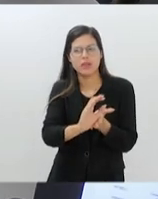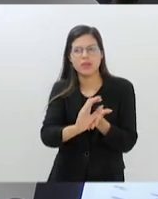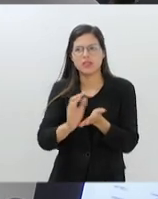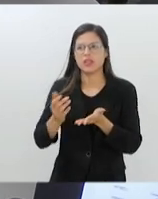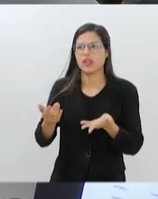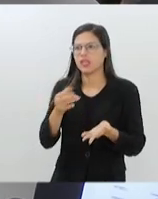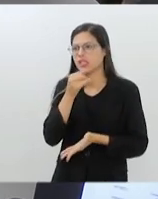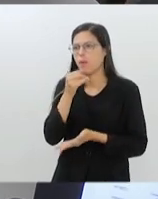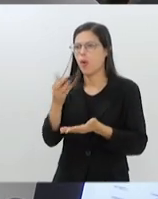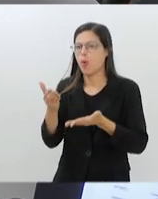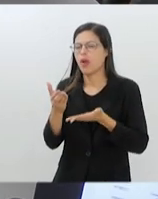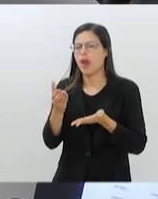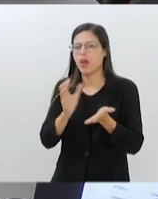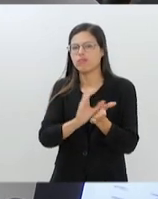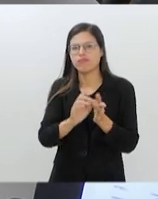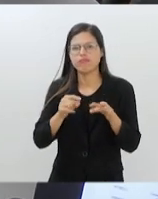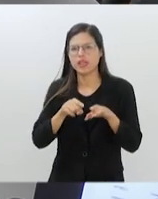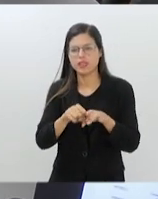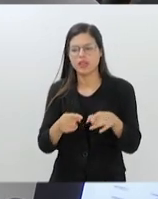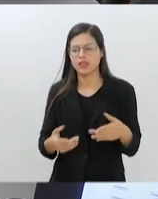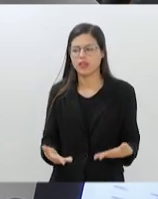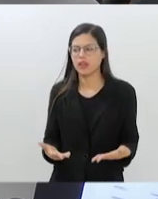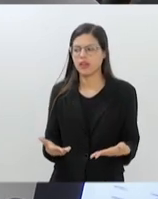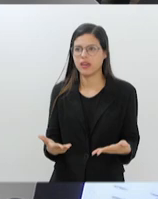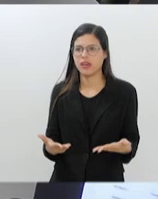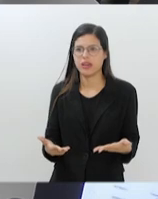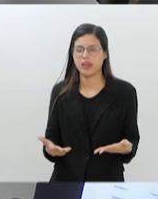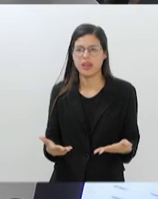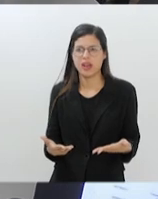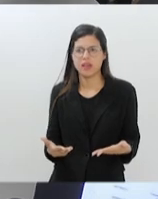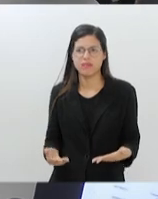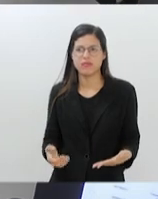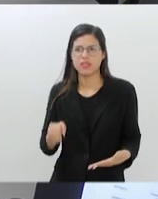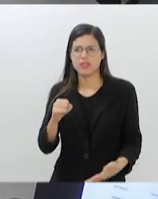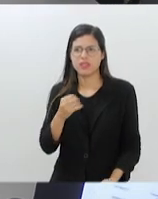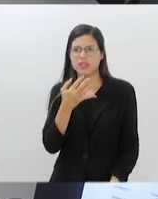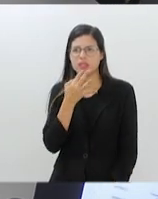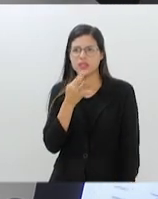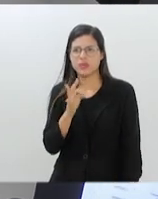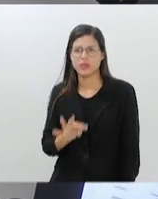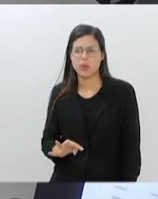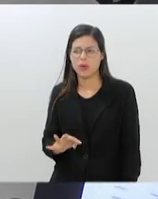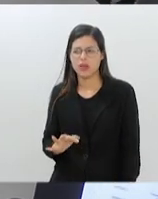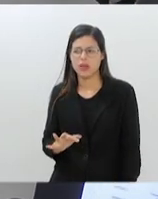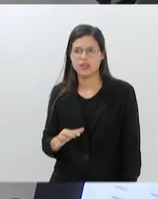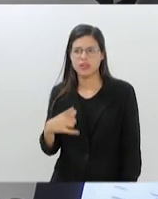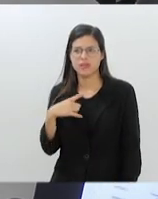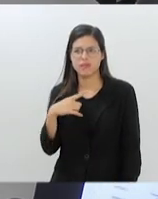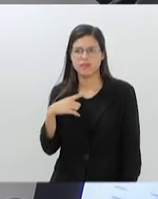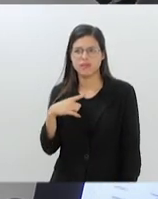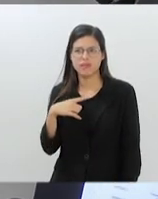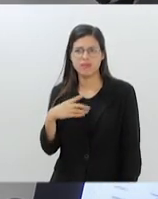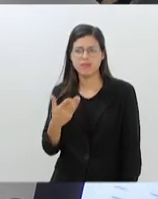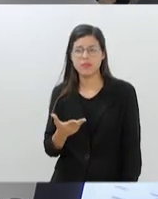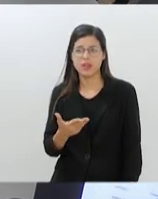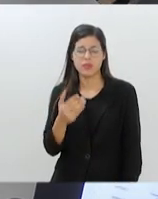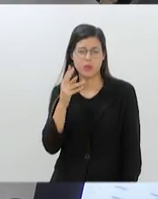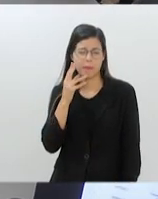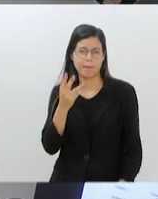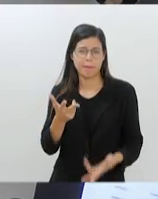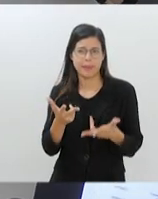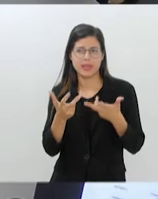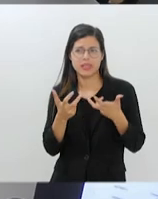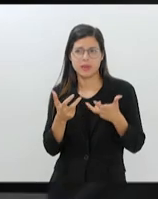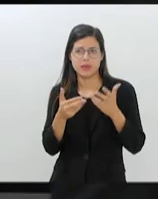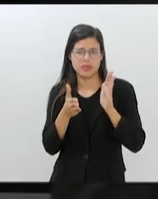quero um patrocínio o evento que um patrocínio se ele não tem um né se ele não conhece nenhum diretor existe um canal aberto porque pelo que eu tô vendo aqui é senhora falou que